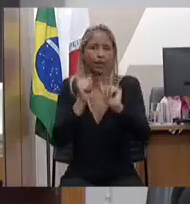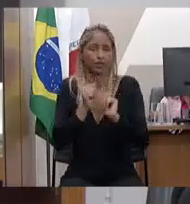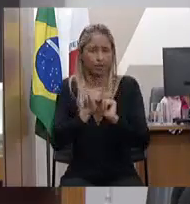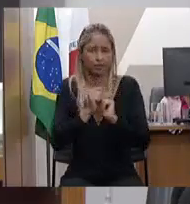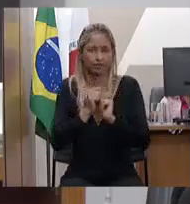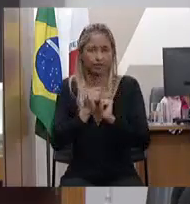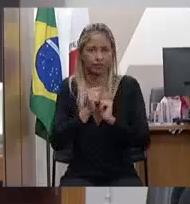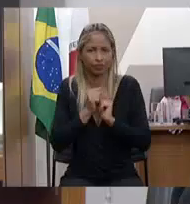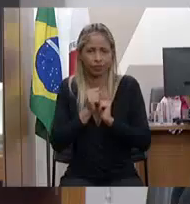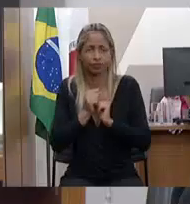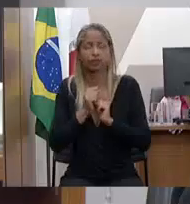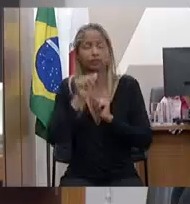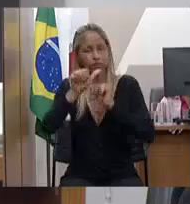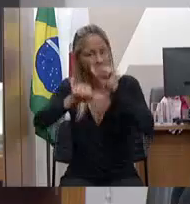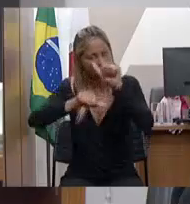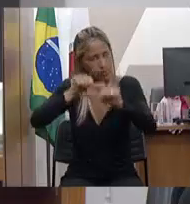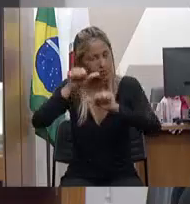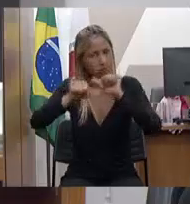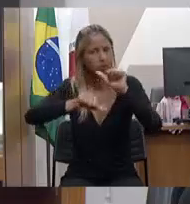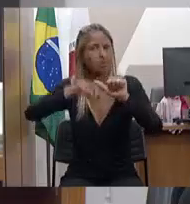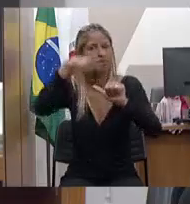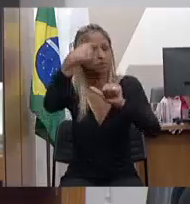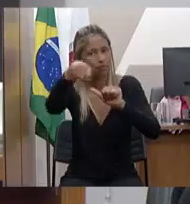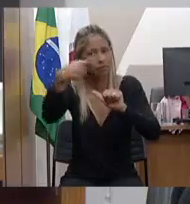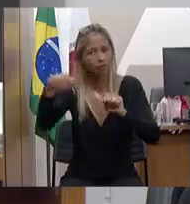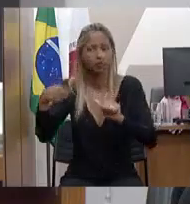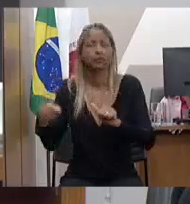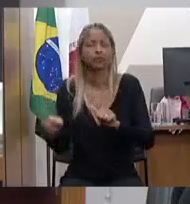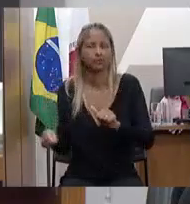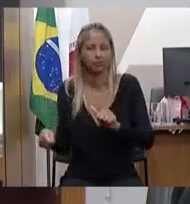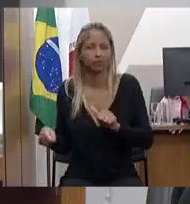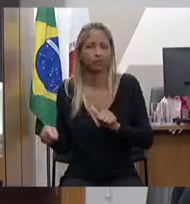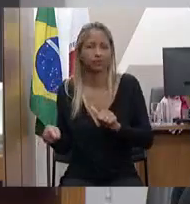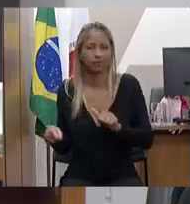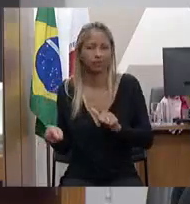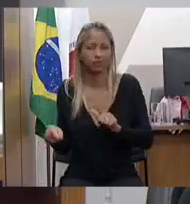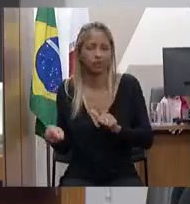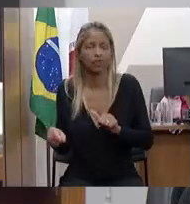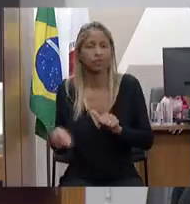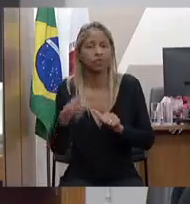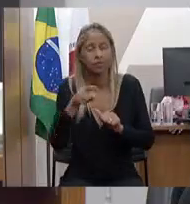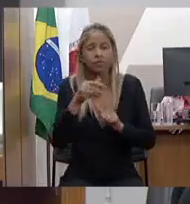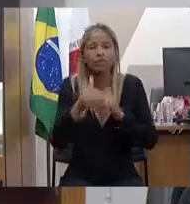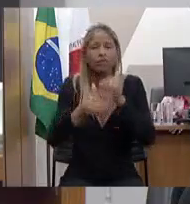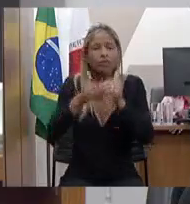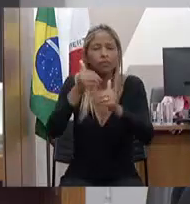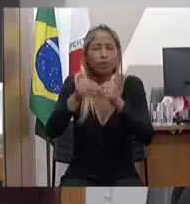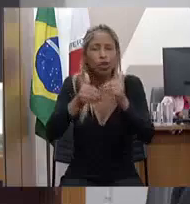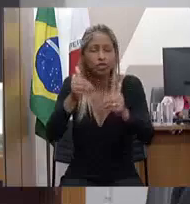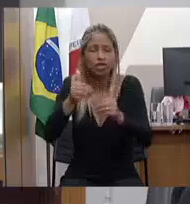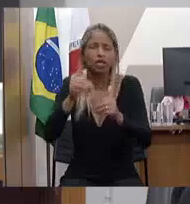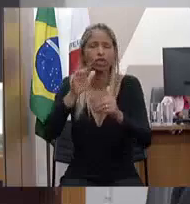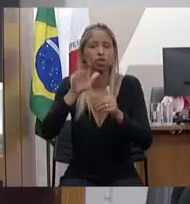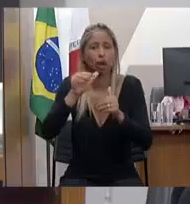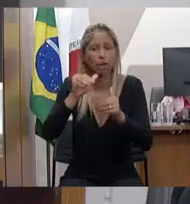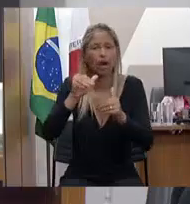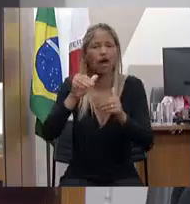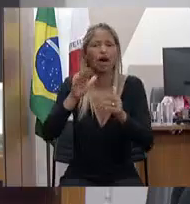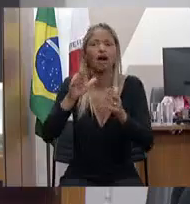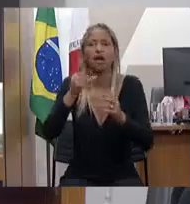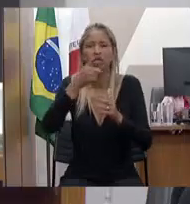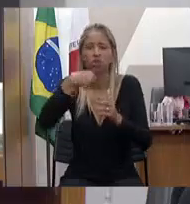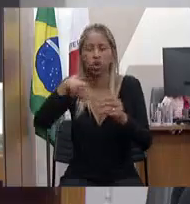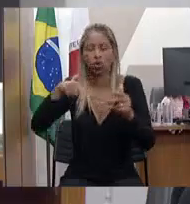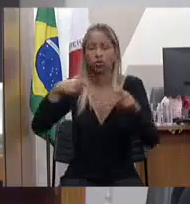nós devemos mudar nós devemos mudar e esse é um processo que eu queria chamar o termo Nossa